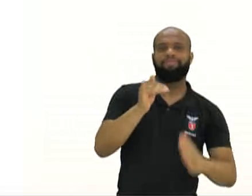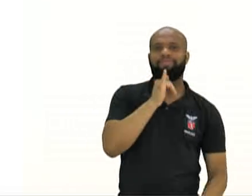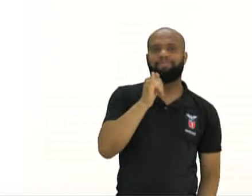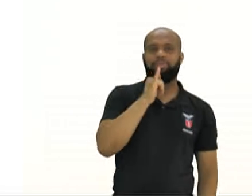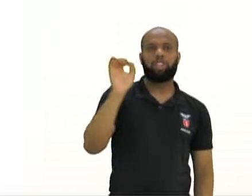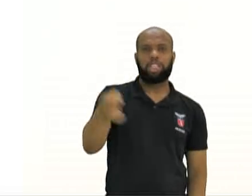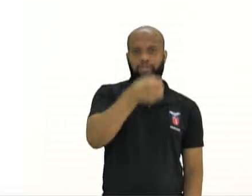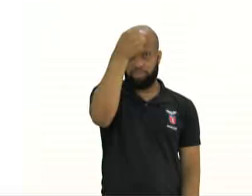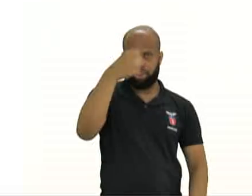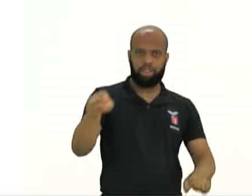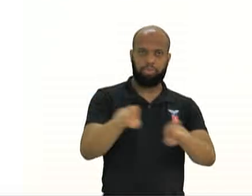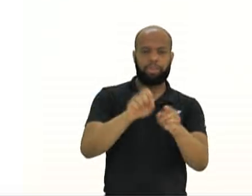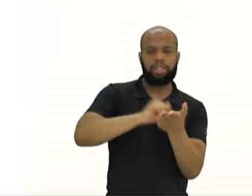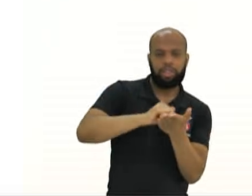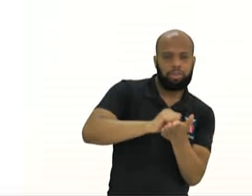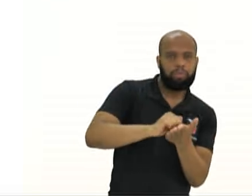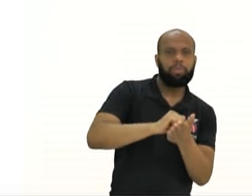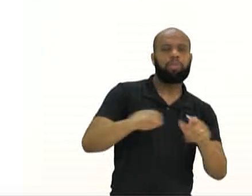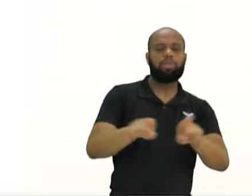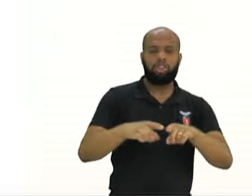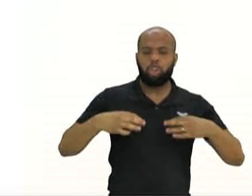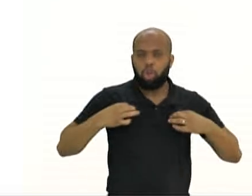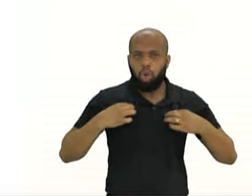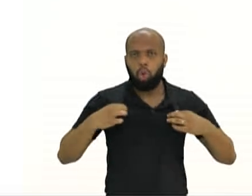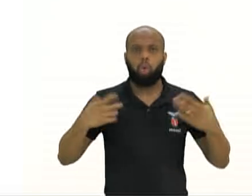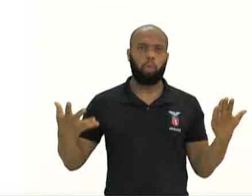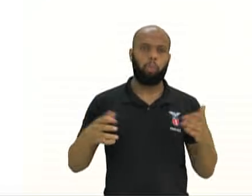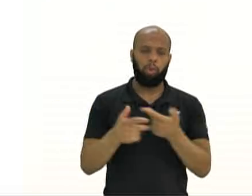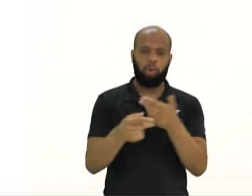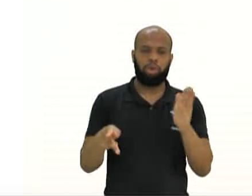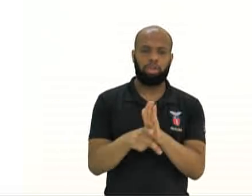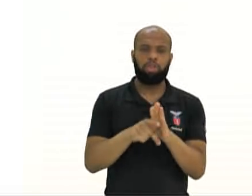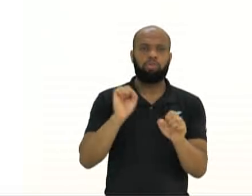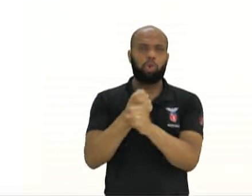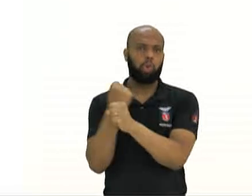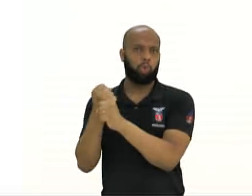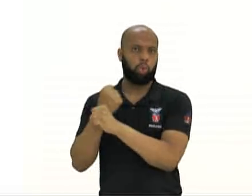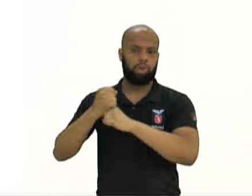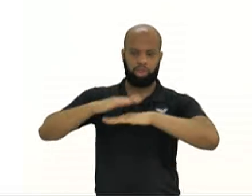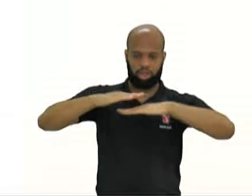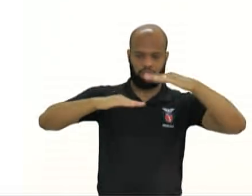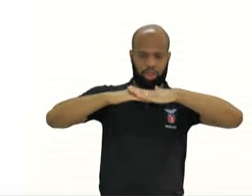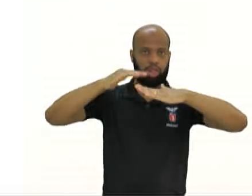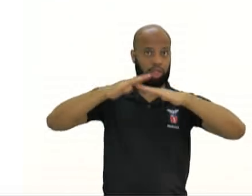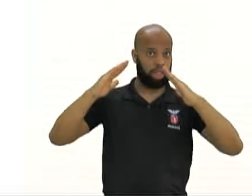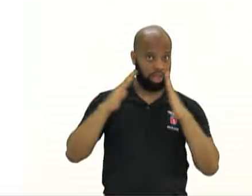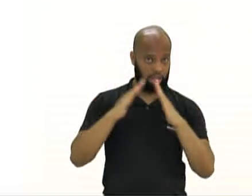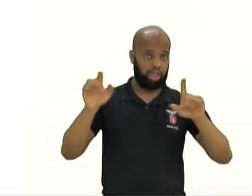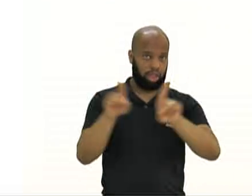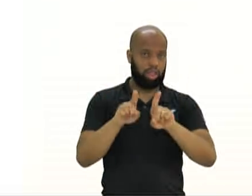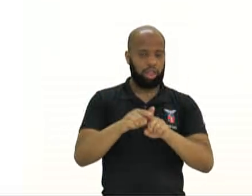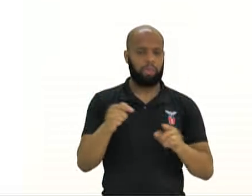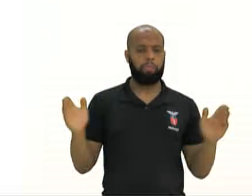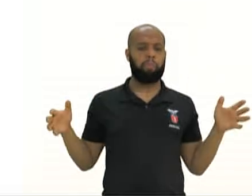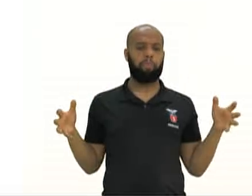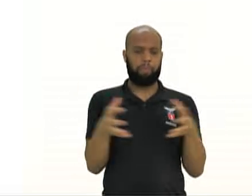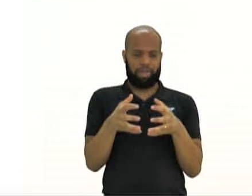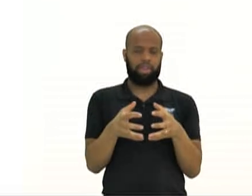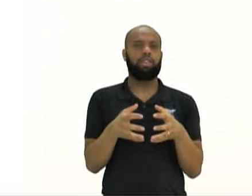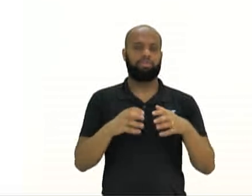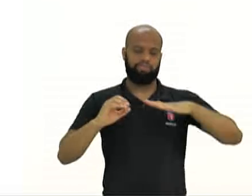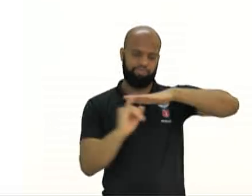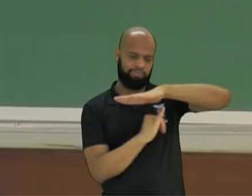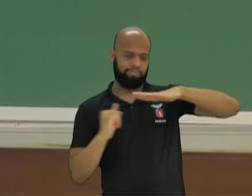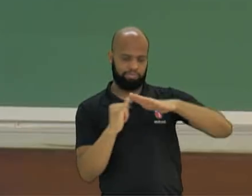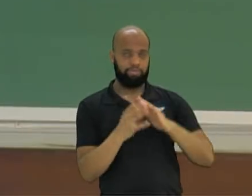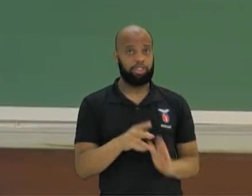cerveja, sabão, produzem concreto, roupas, entre outros produtos industrializados, mas pequenas indústrias, né?